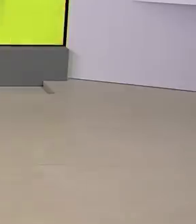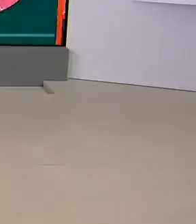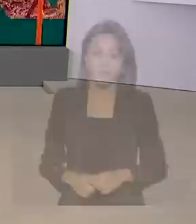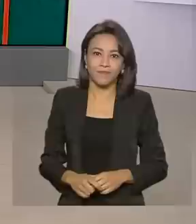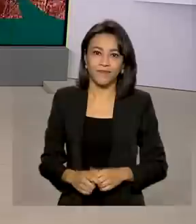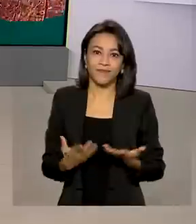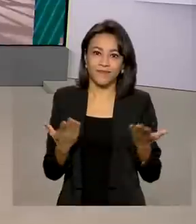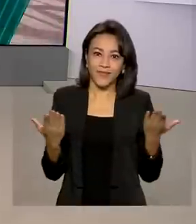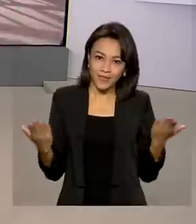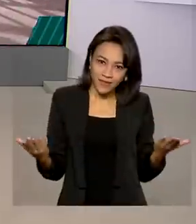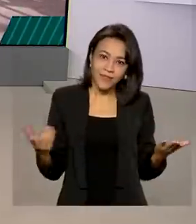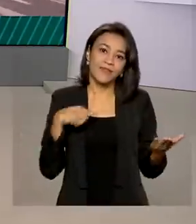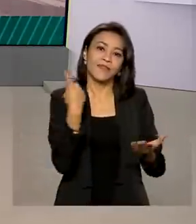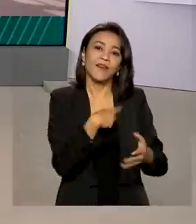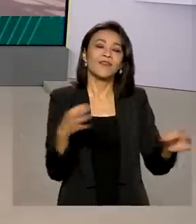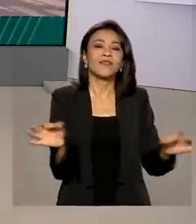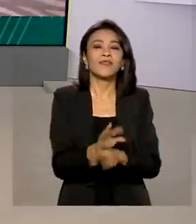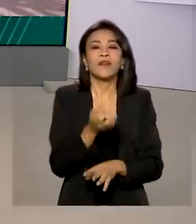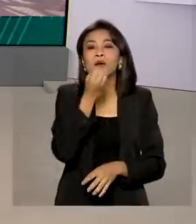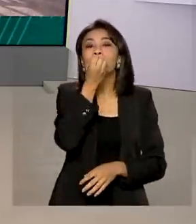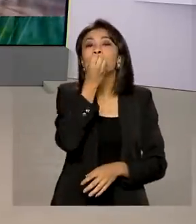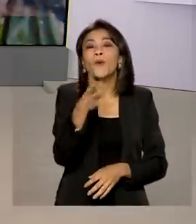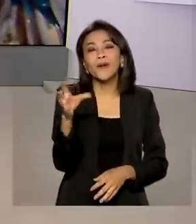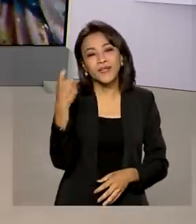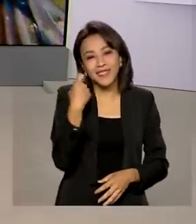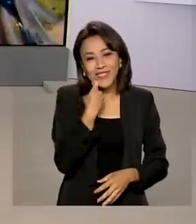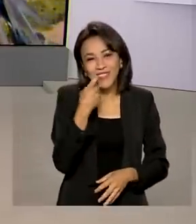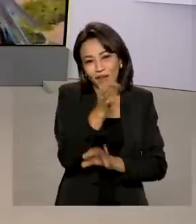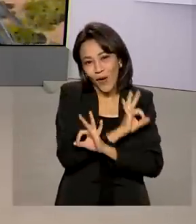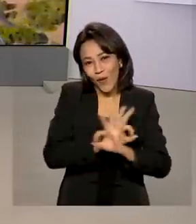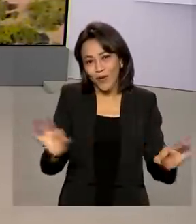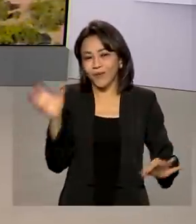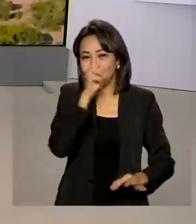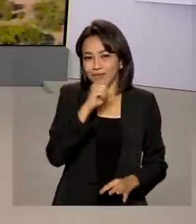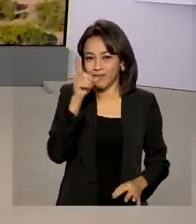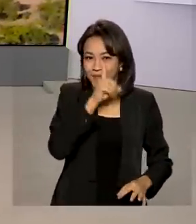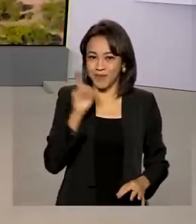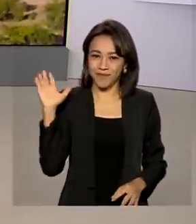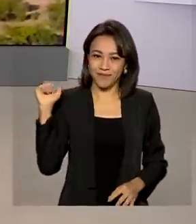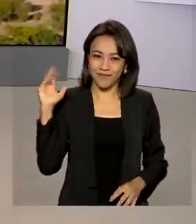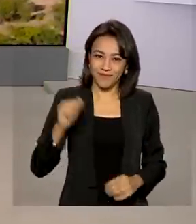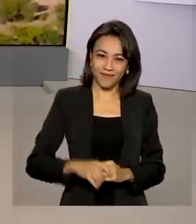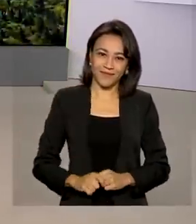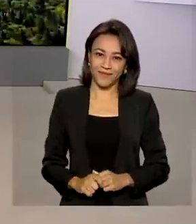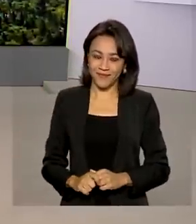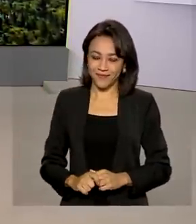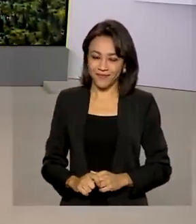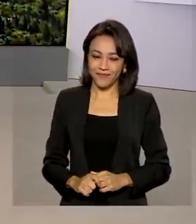É isso, a gente fica por aqui. Uma boa sexta-feira para você e um ótimo fim de semana. Tchau, tchau.